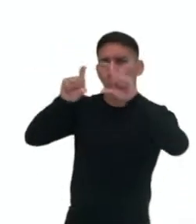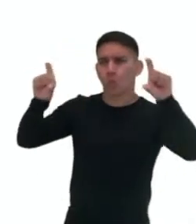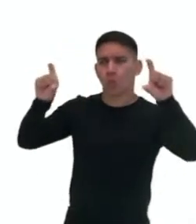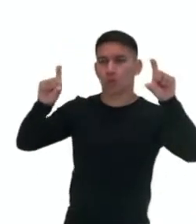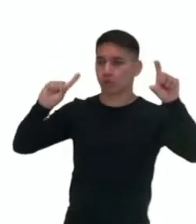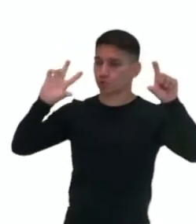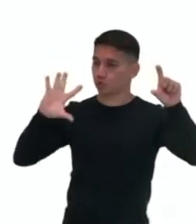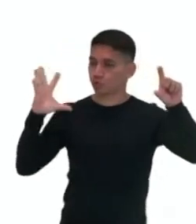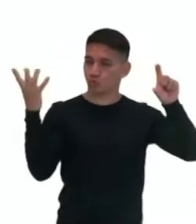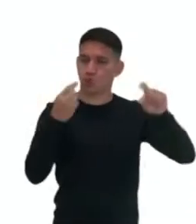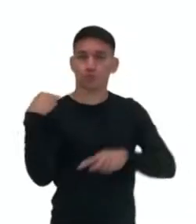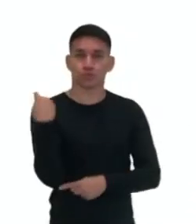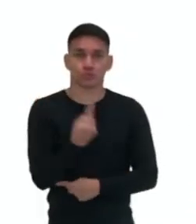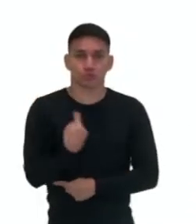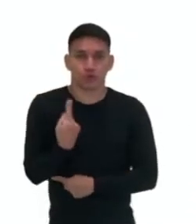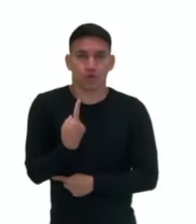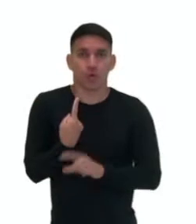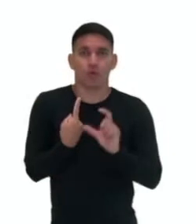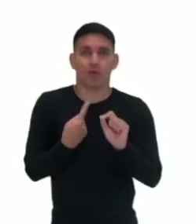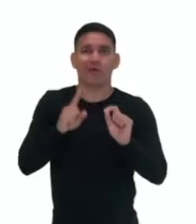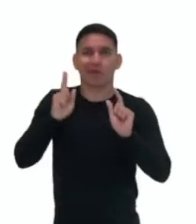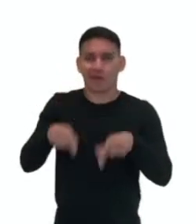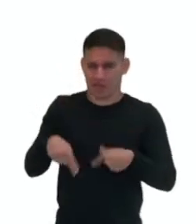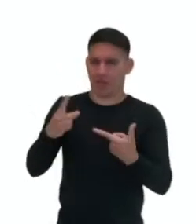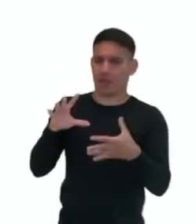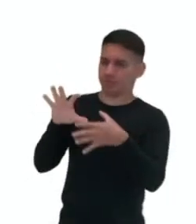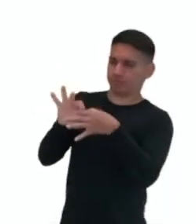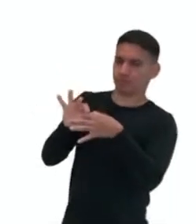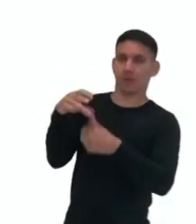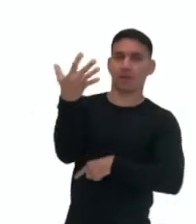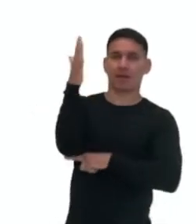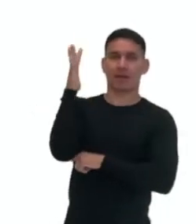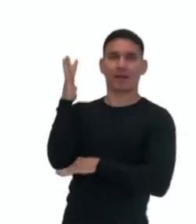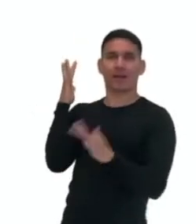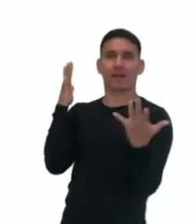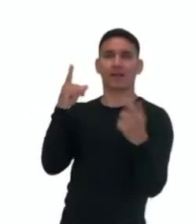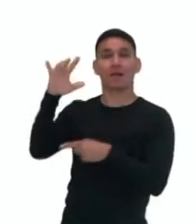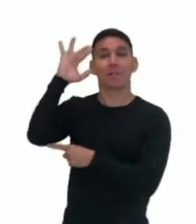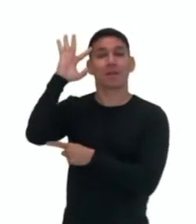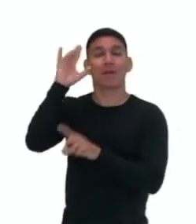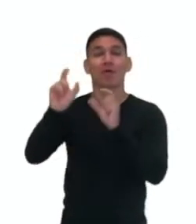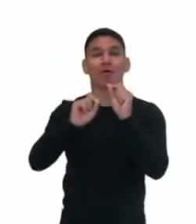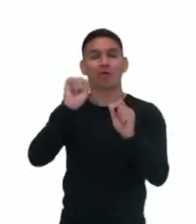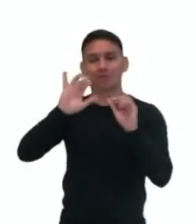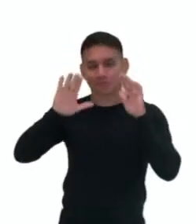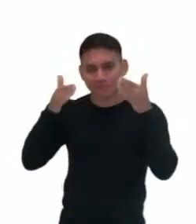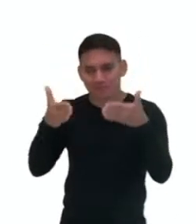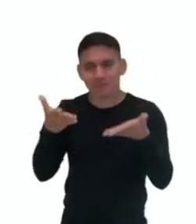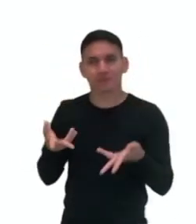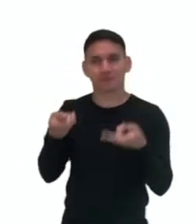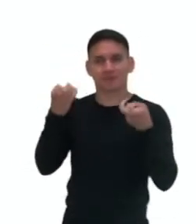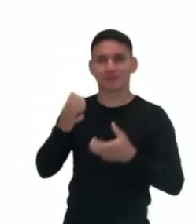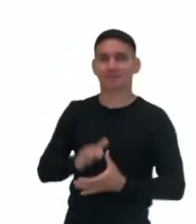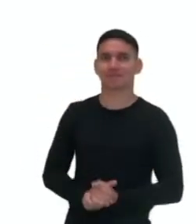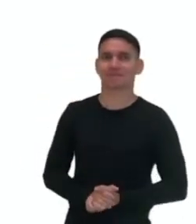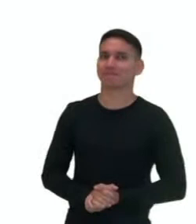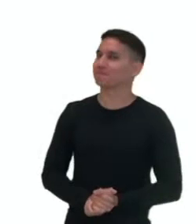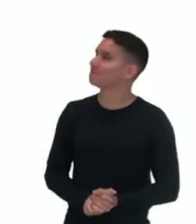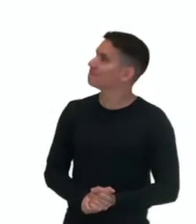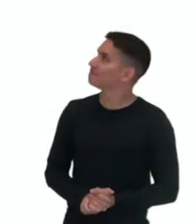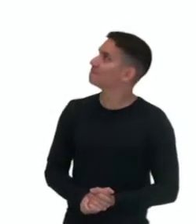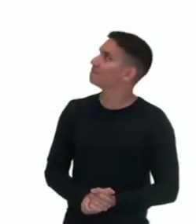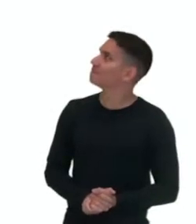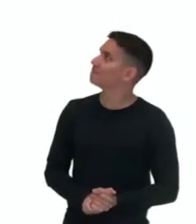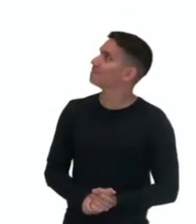Todos nós somos o meio ambiente. Olha que enfático isso. Em entrevista a Galileu,